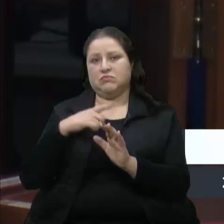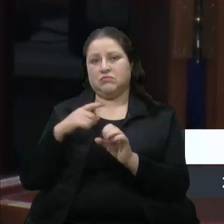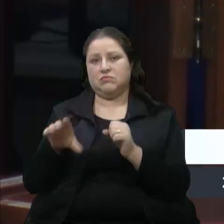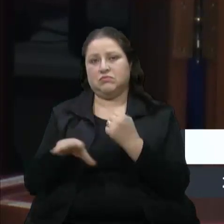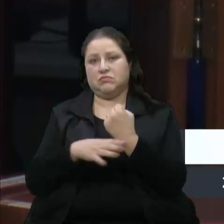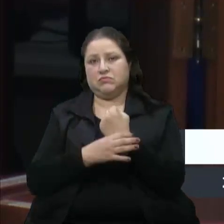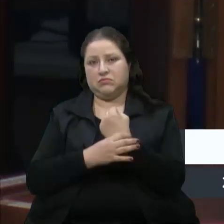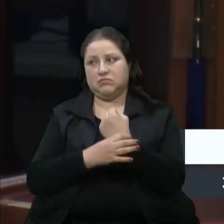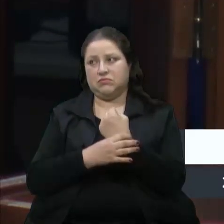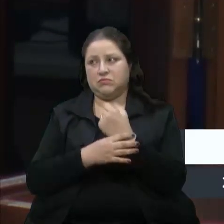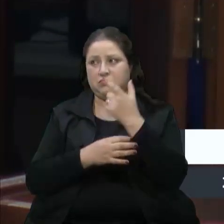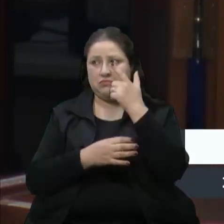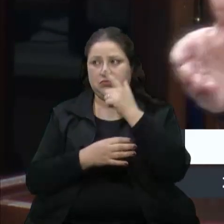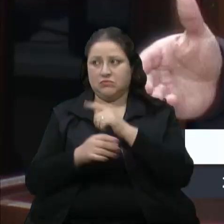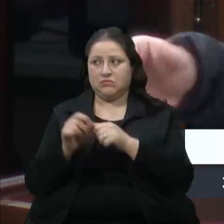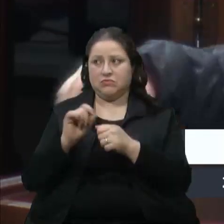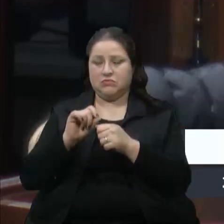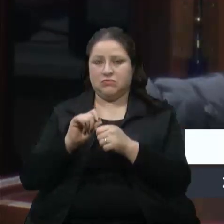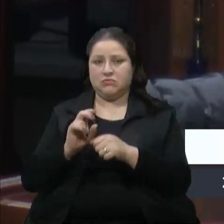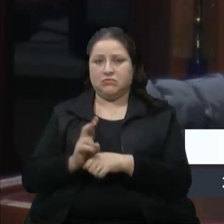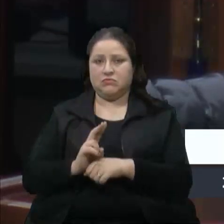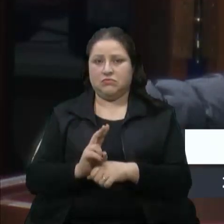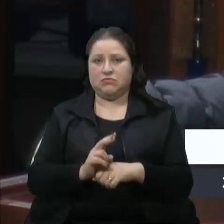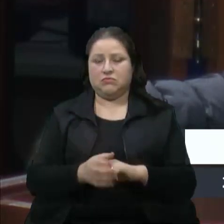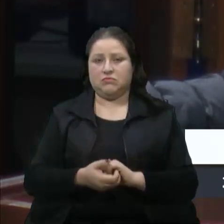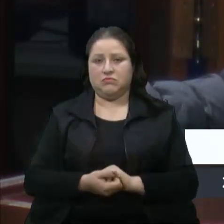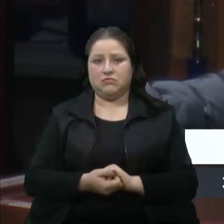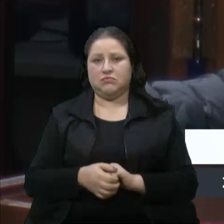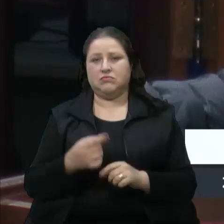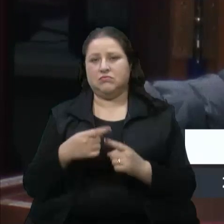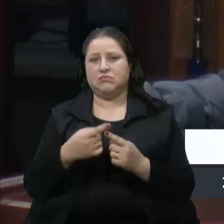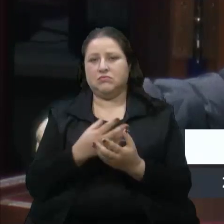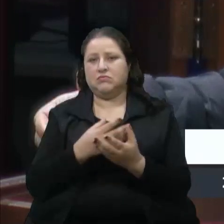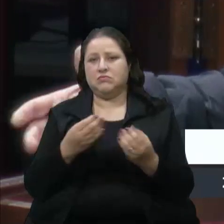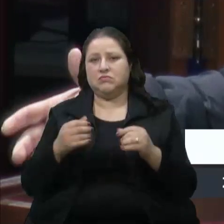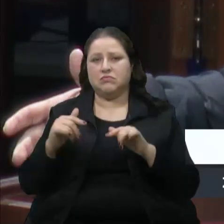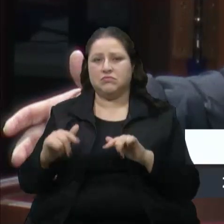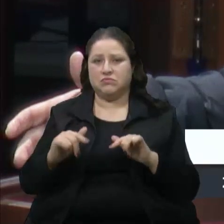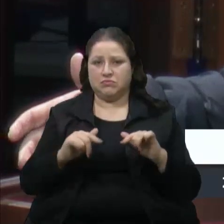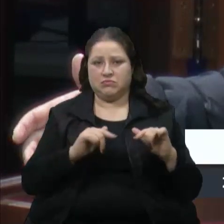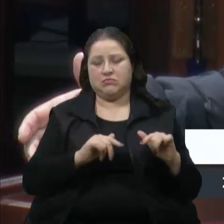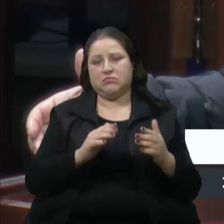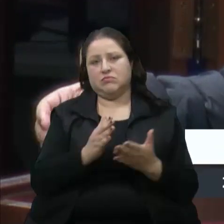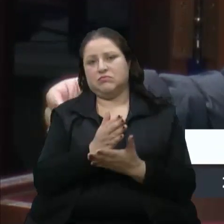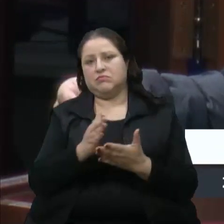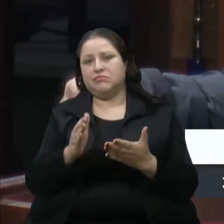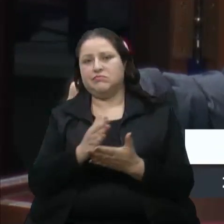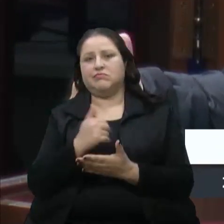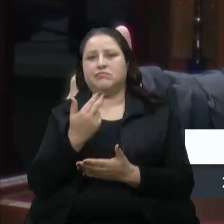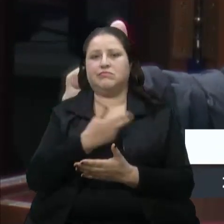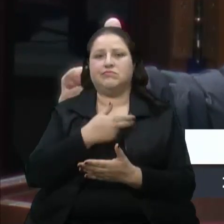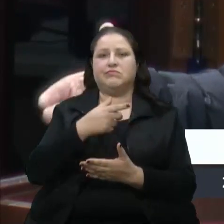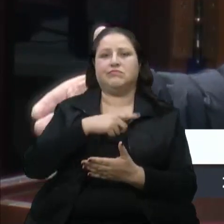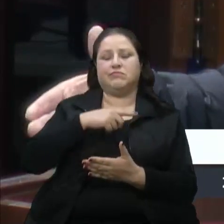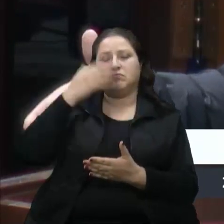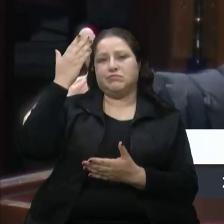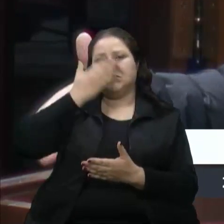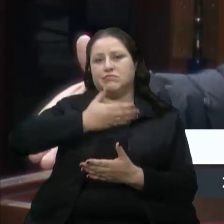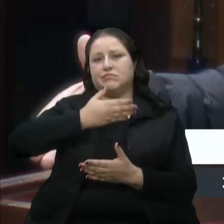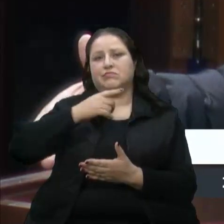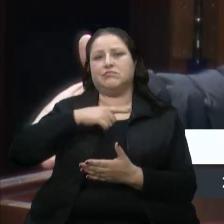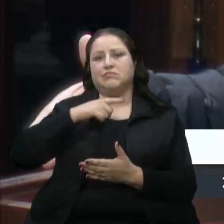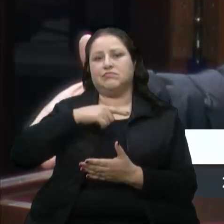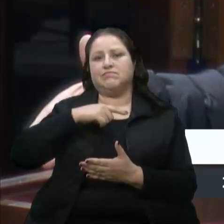de poder fazer também a fiscalização. Porque muitos dos estabelecimentos que, às vezes, né, a gente tem a comprovação que tem